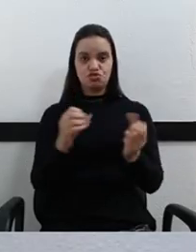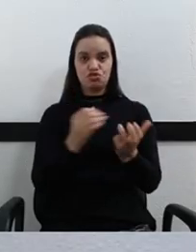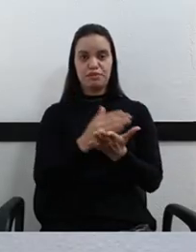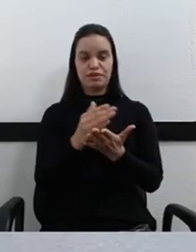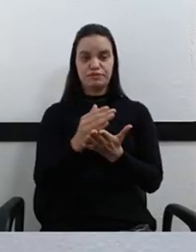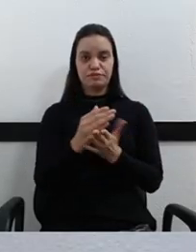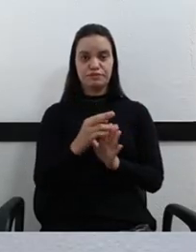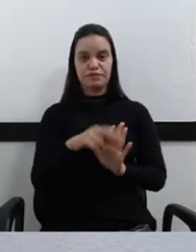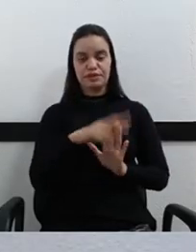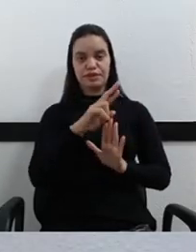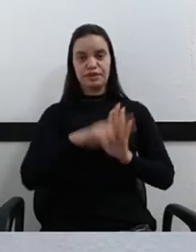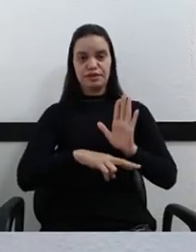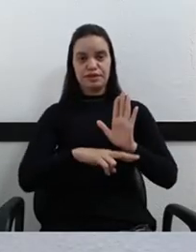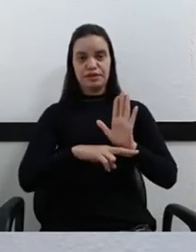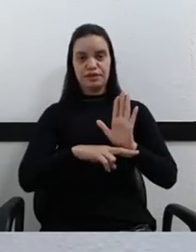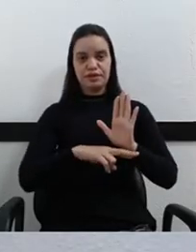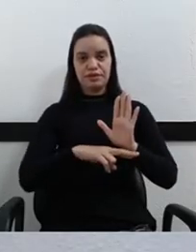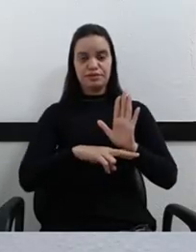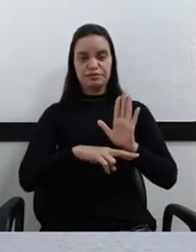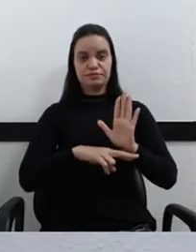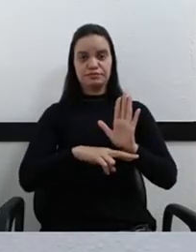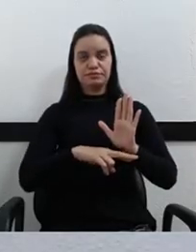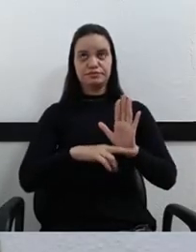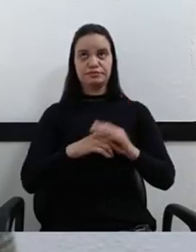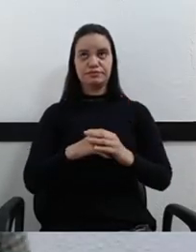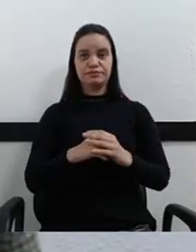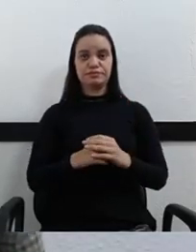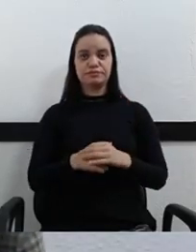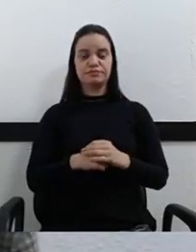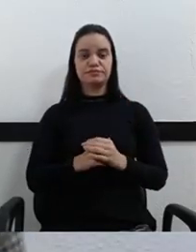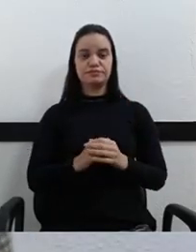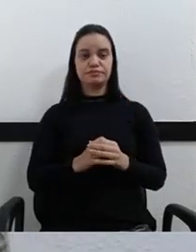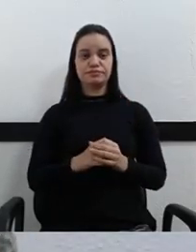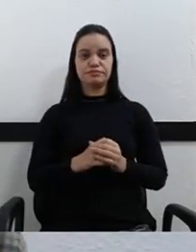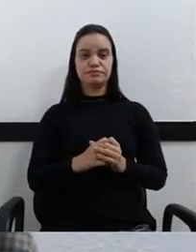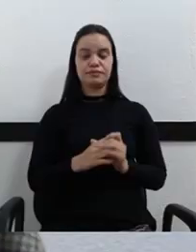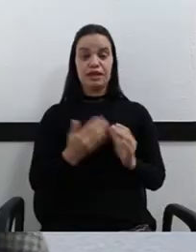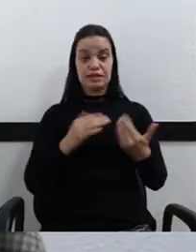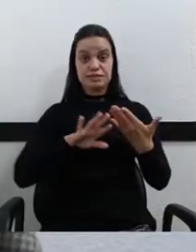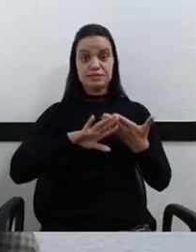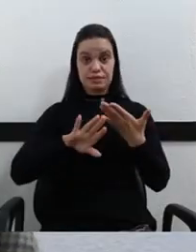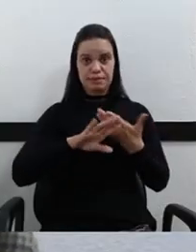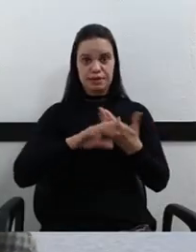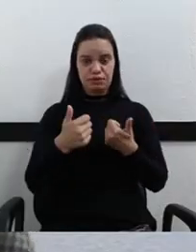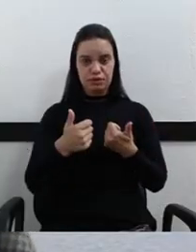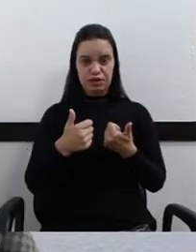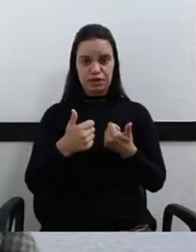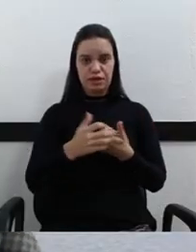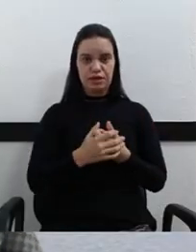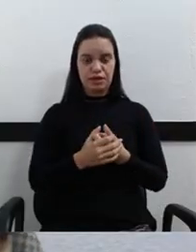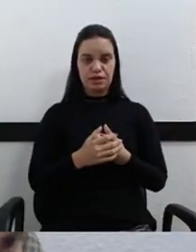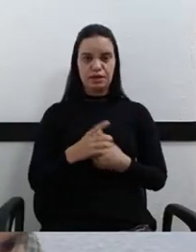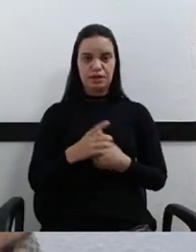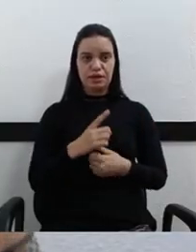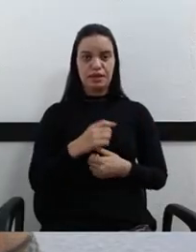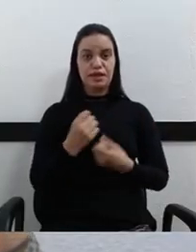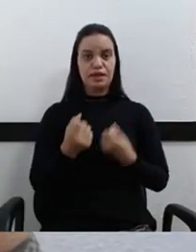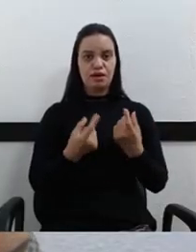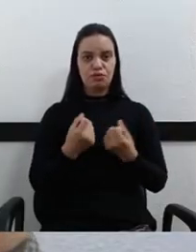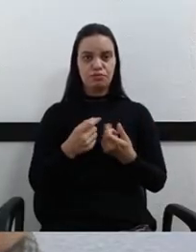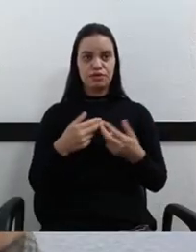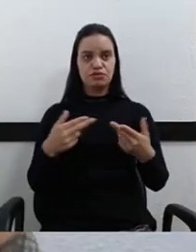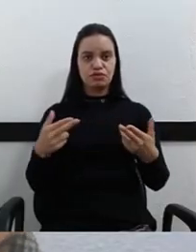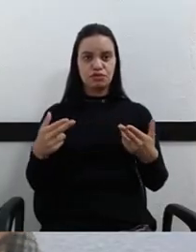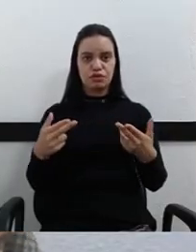a redação, vou fazer um encaminhamento então, conselheiro, separado, tá? Considerando que temos divergências aí,